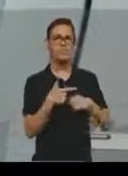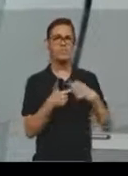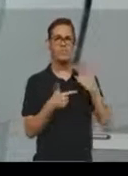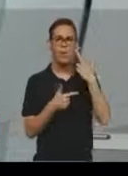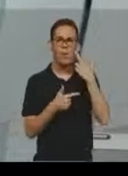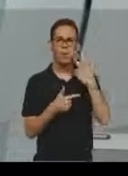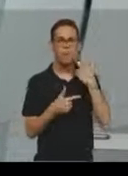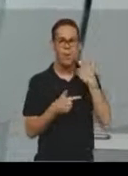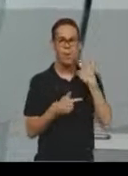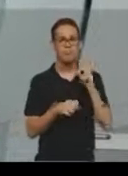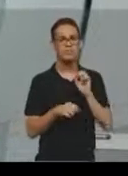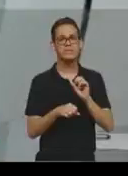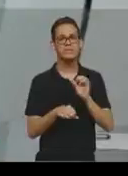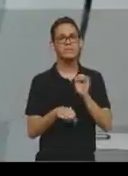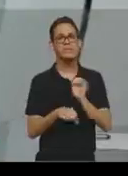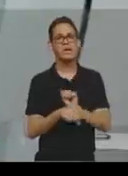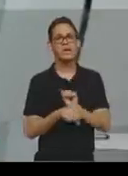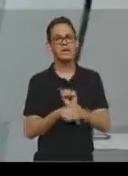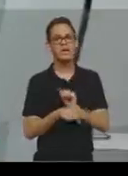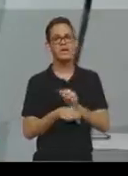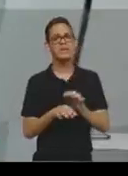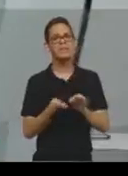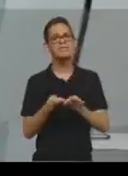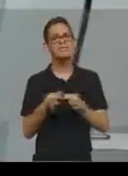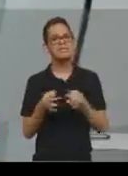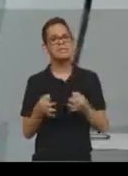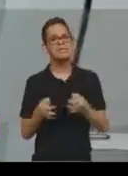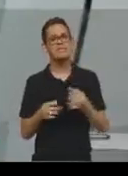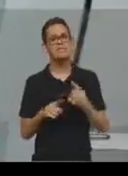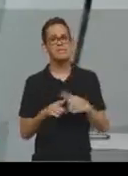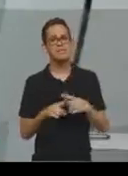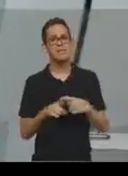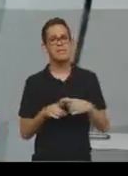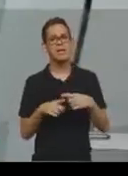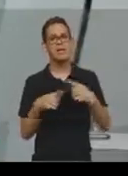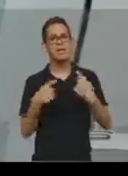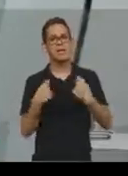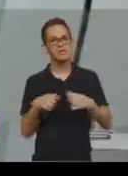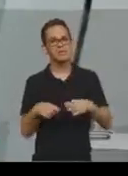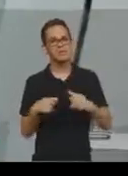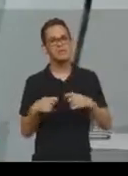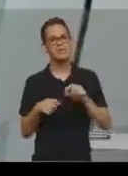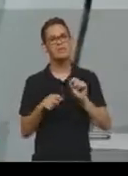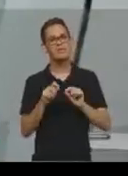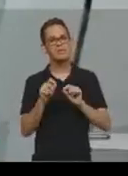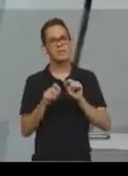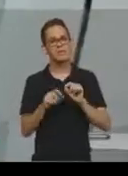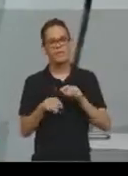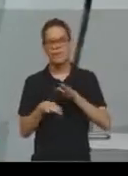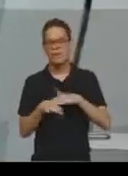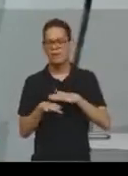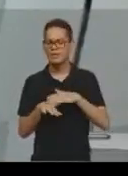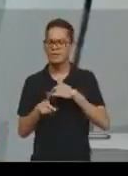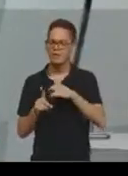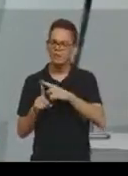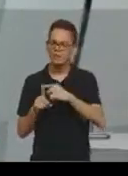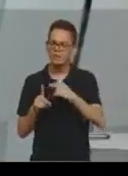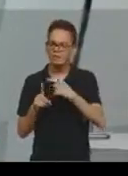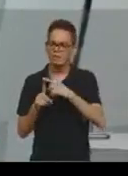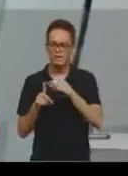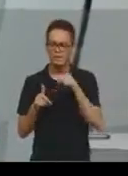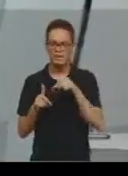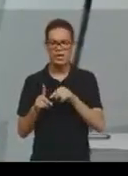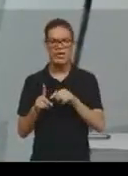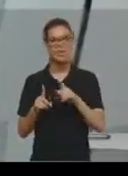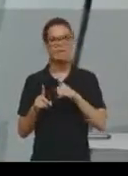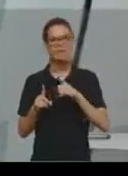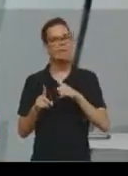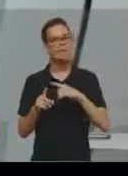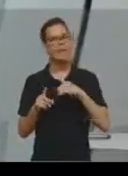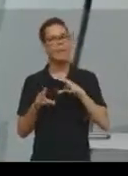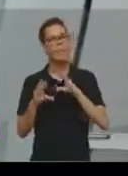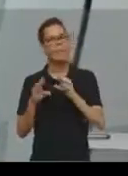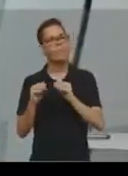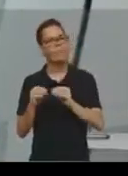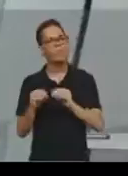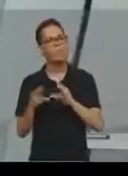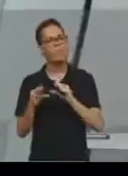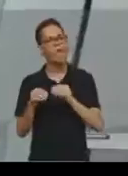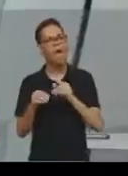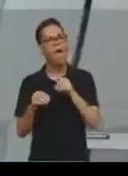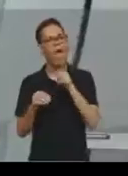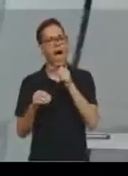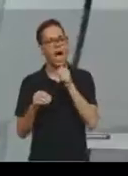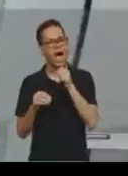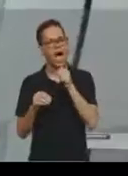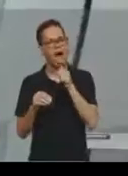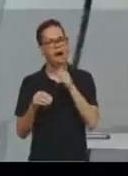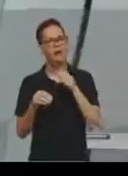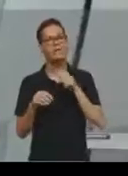se a gente for parar para pensar, porque há necessidade, então, dessas plantas viverem em ambientes úmidos, em